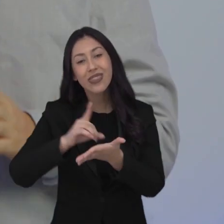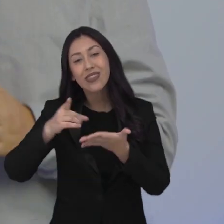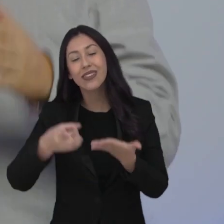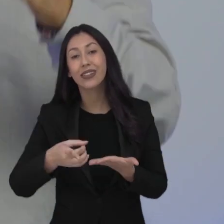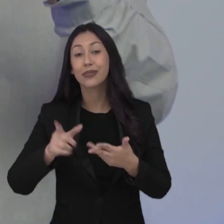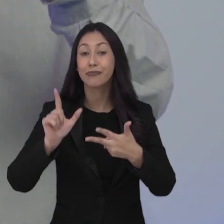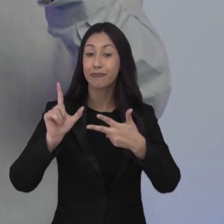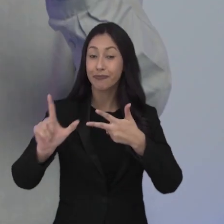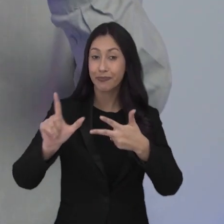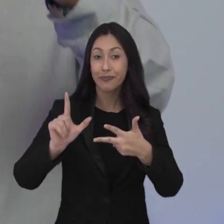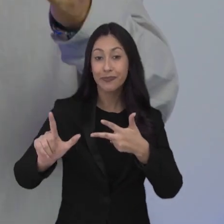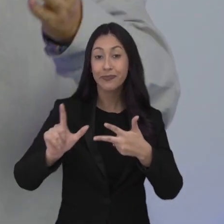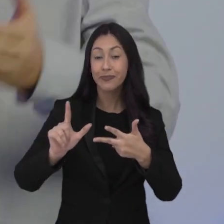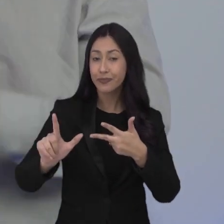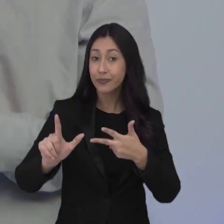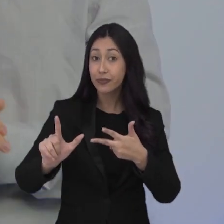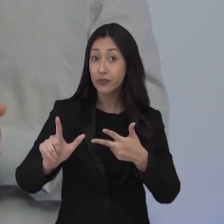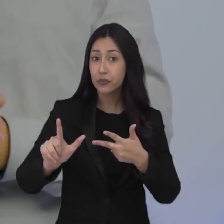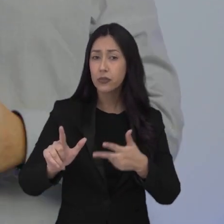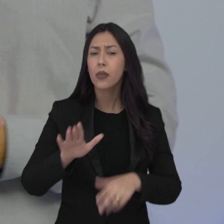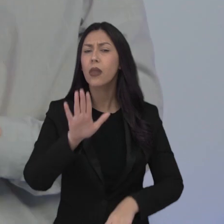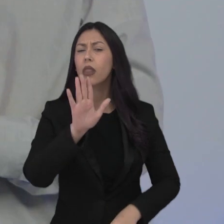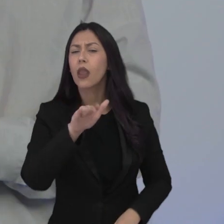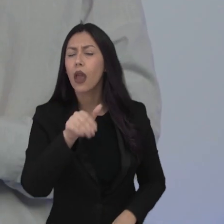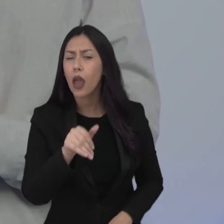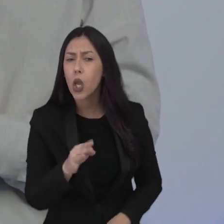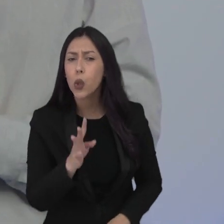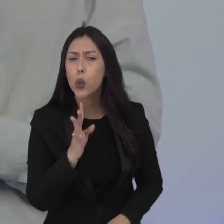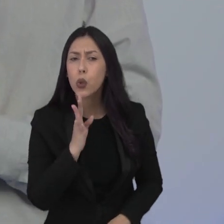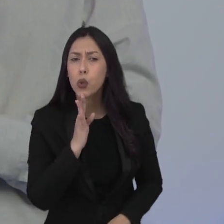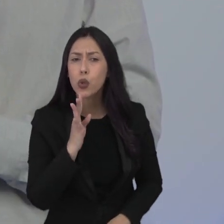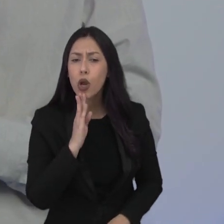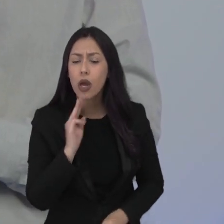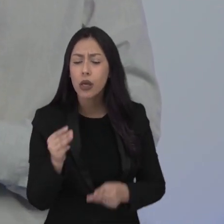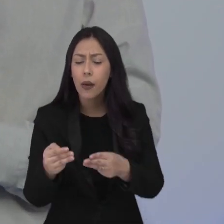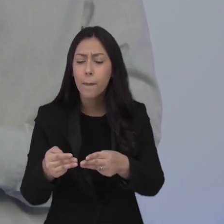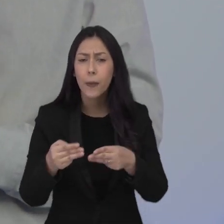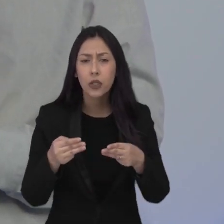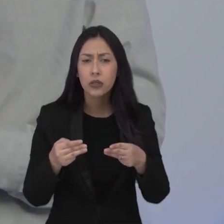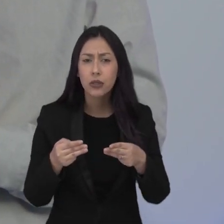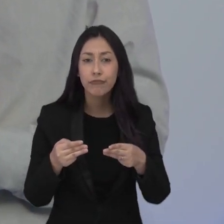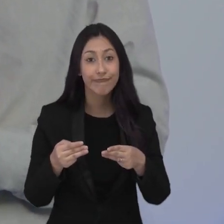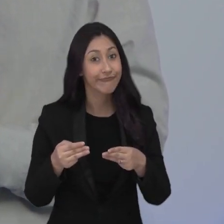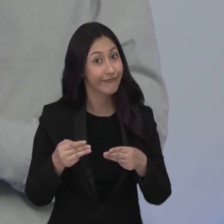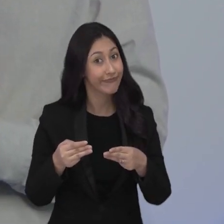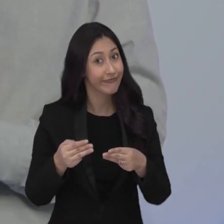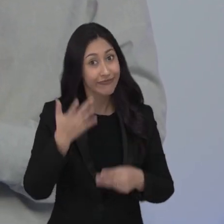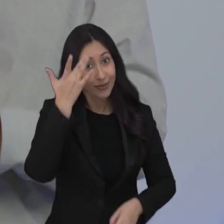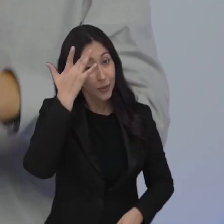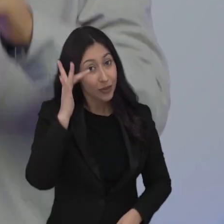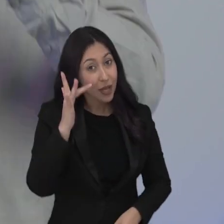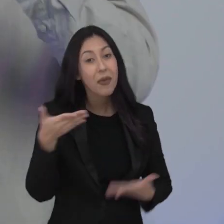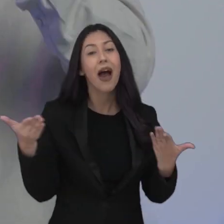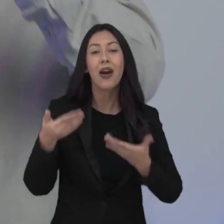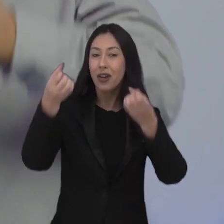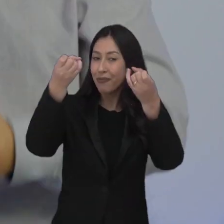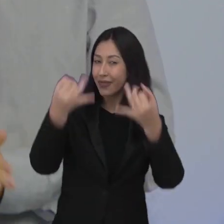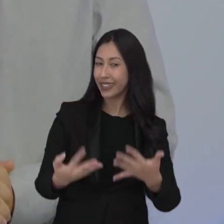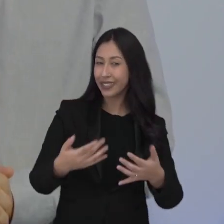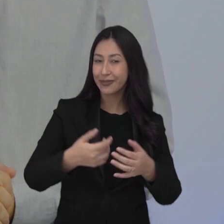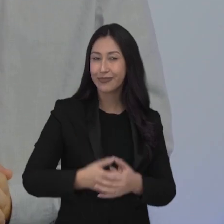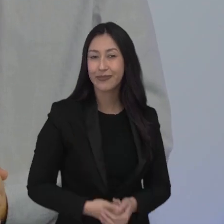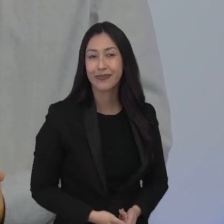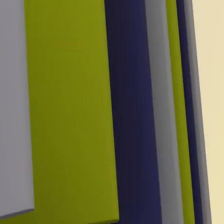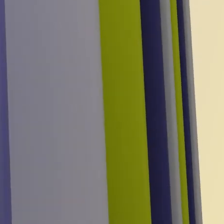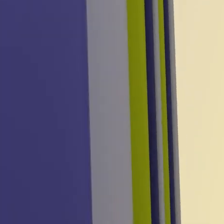com o nosso dicionário legislativo. Me diz uma coisa, você sabe o que é uma moção? Bom, se não sabe, a gente te